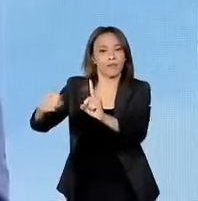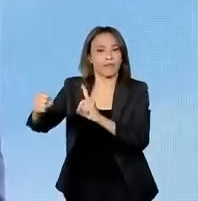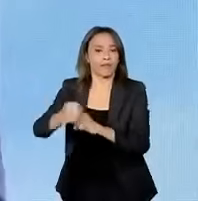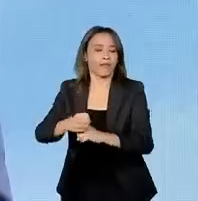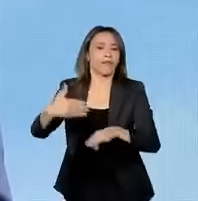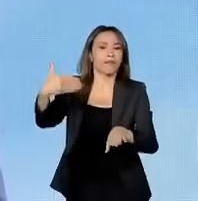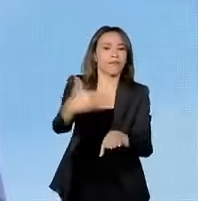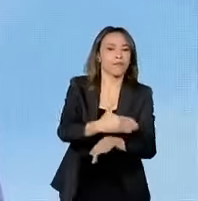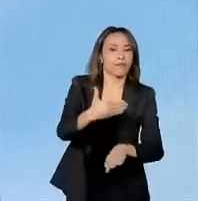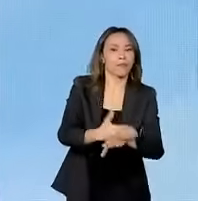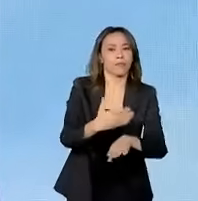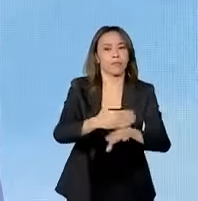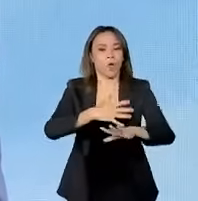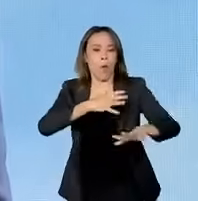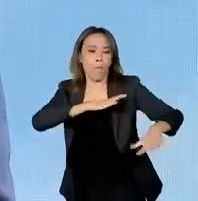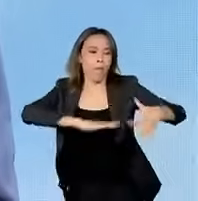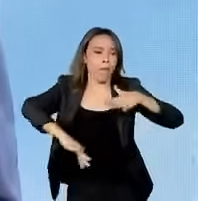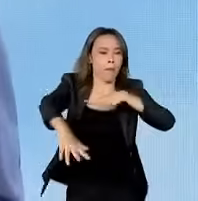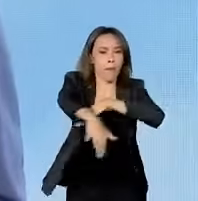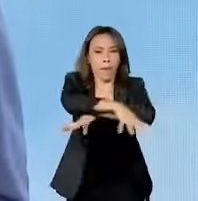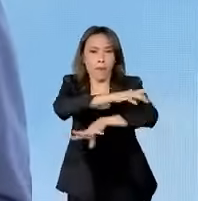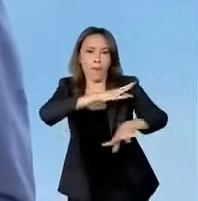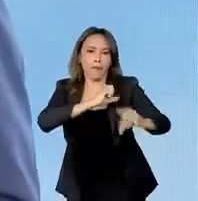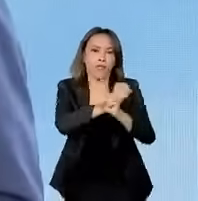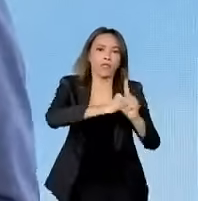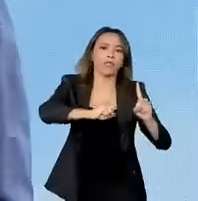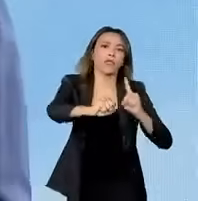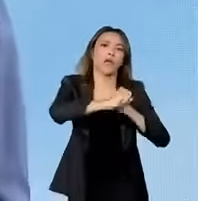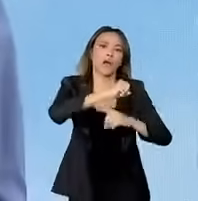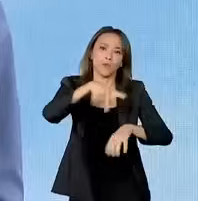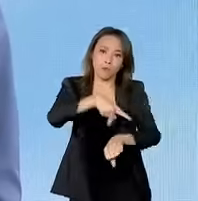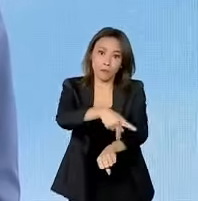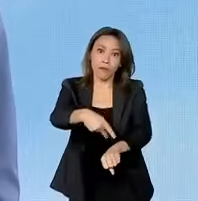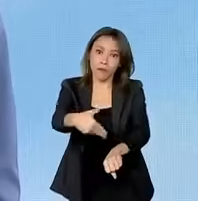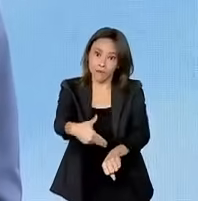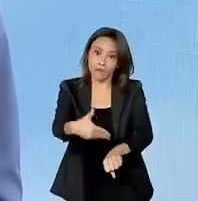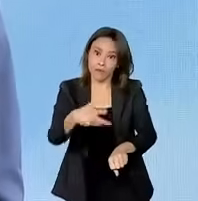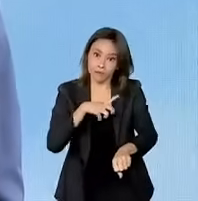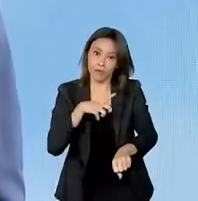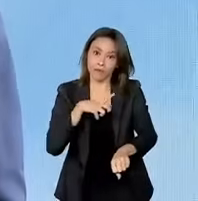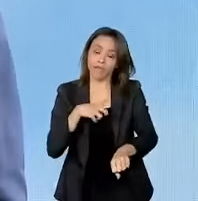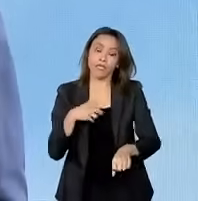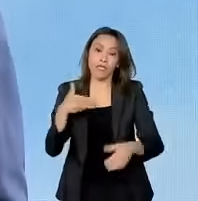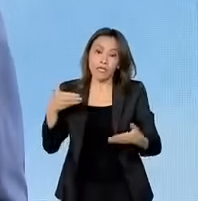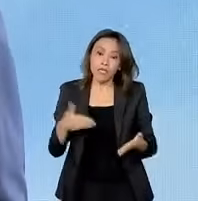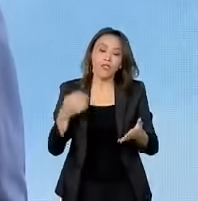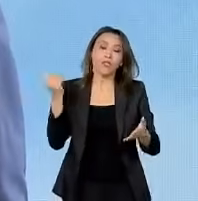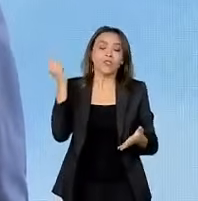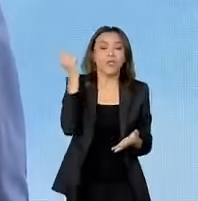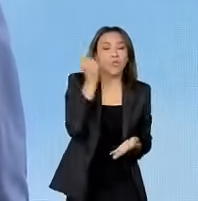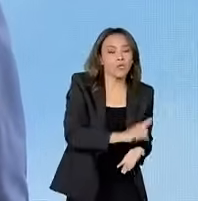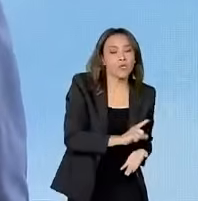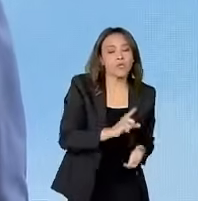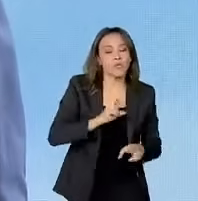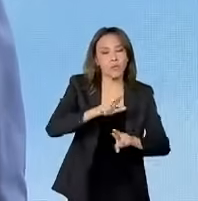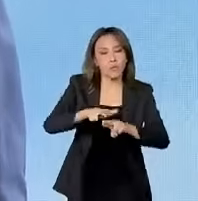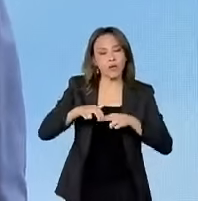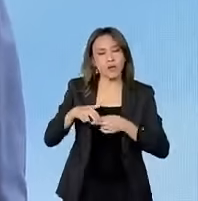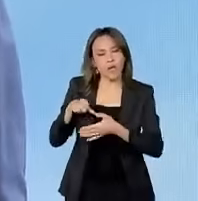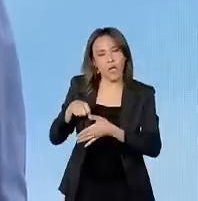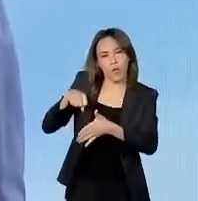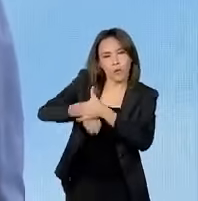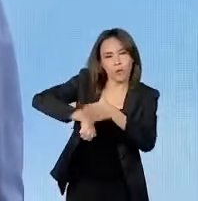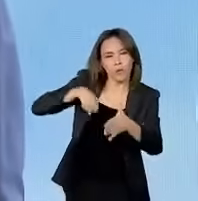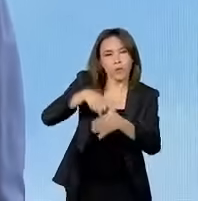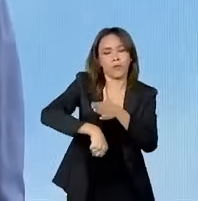movimentos organizados do nosso país. Isso aqui só é possível também pela luta e